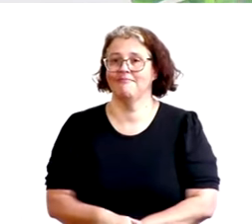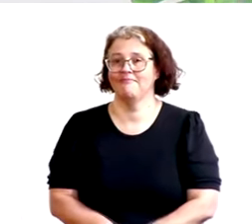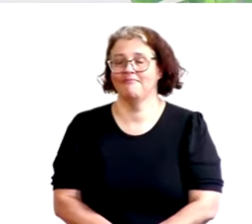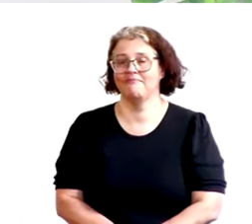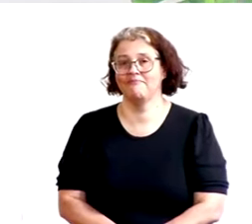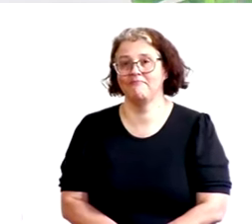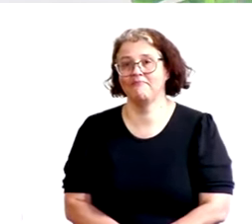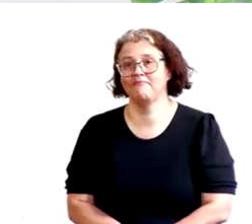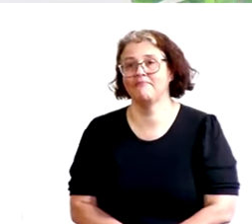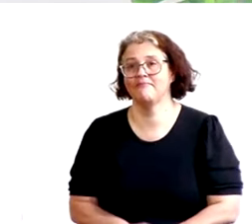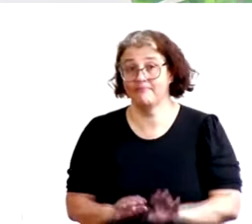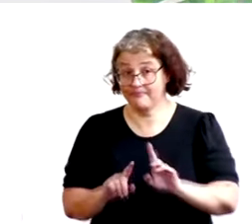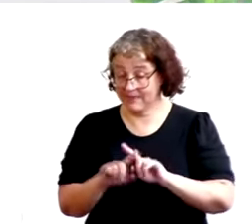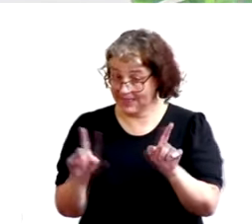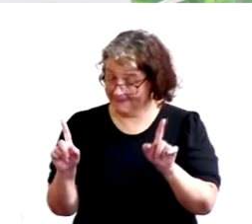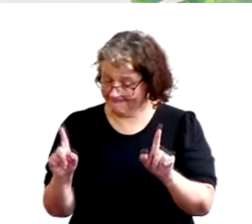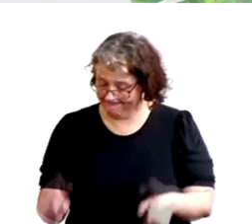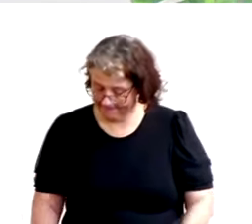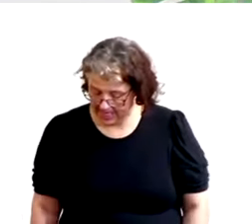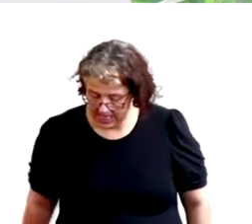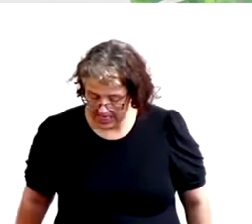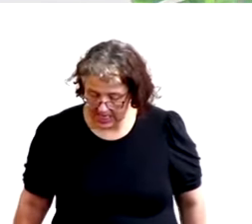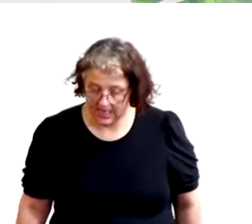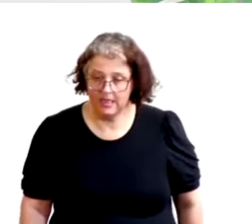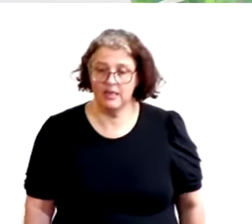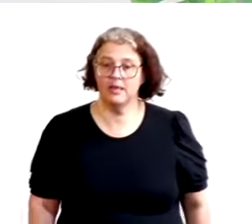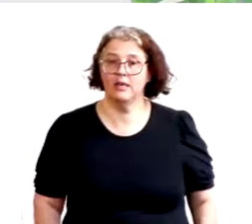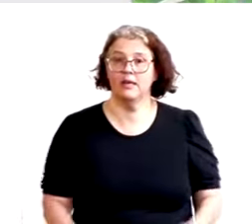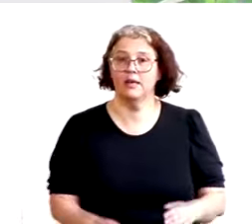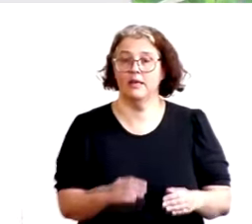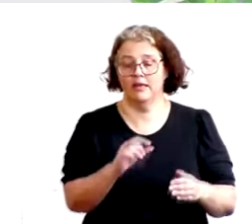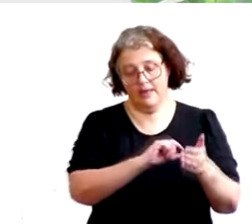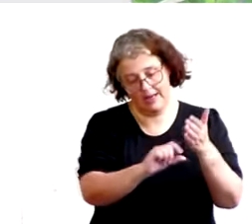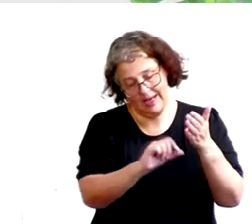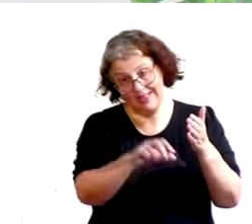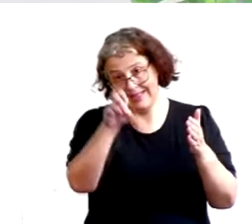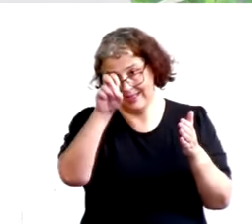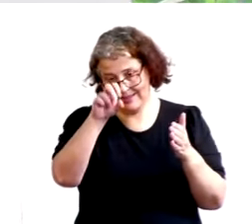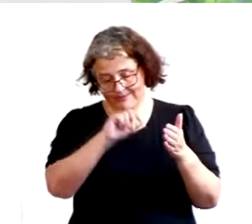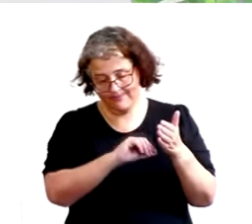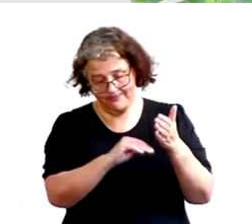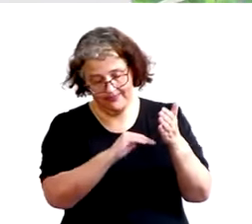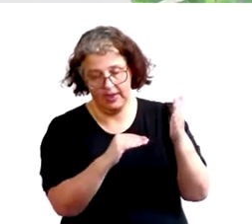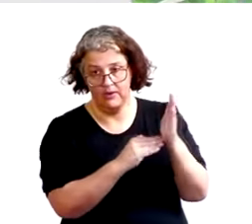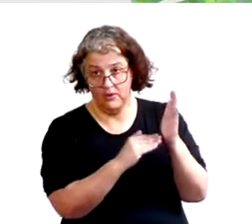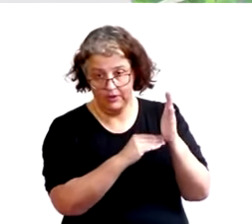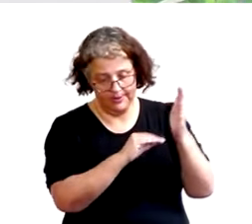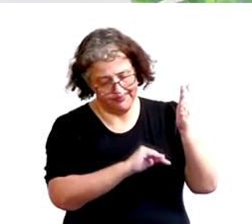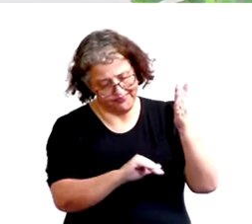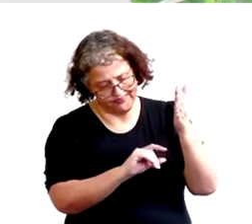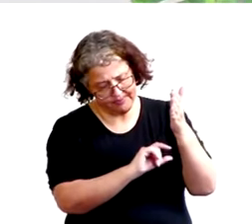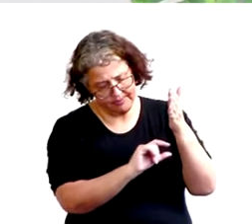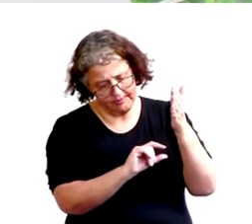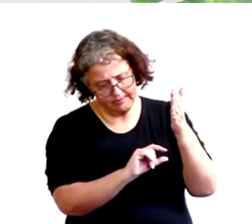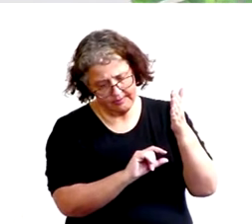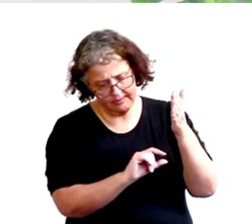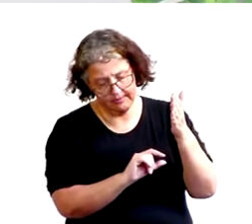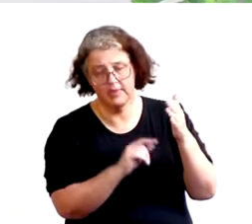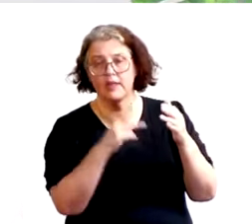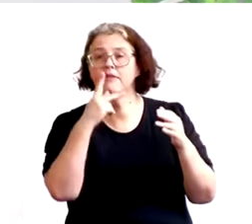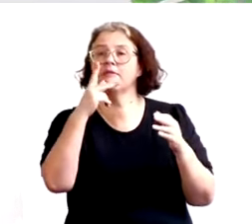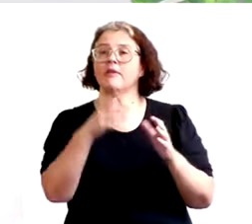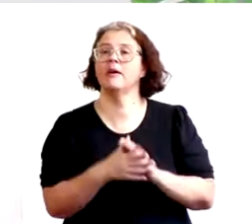mas a quinta e última estrofe vai nos trazer então